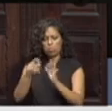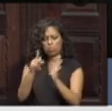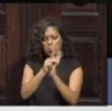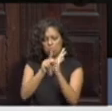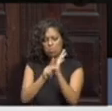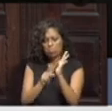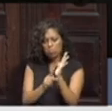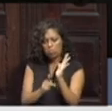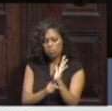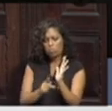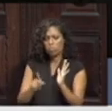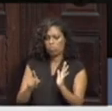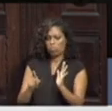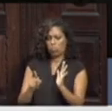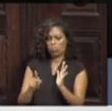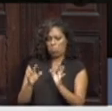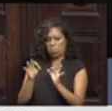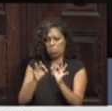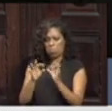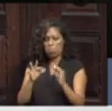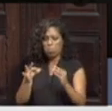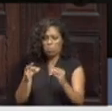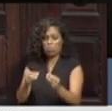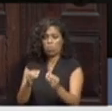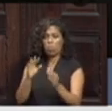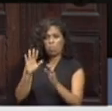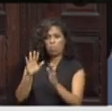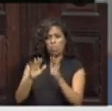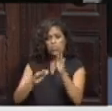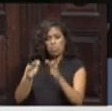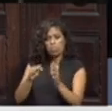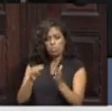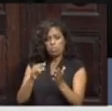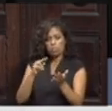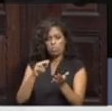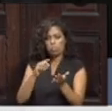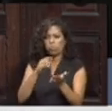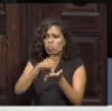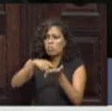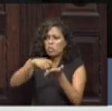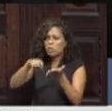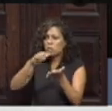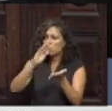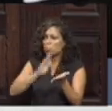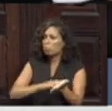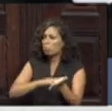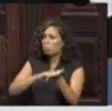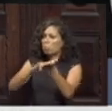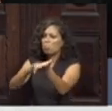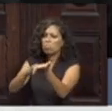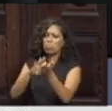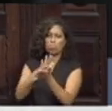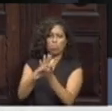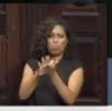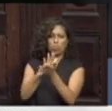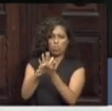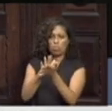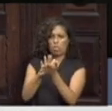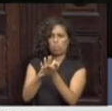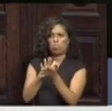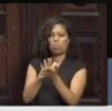Isso, presidente, é o cerceamento da atividade parlamentar. Porque se você quer que seu projeto seja